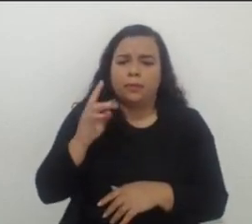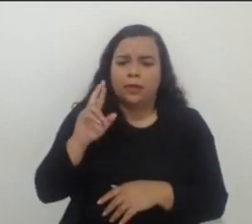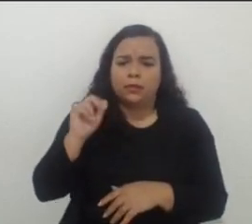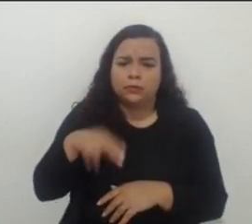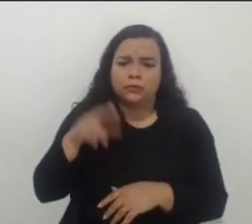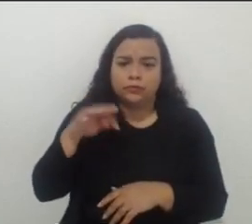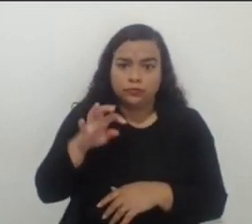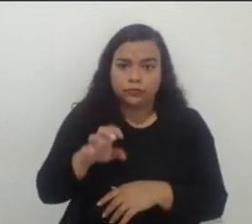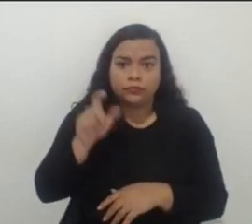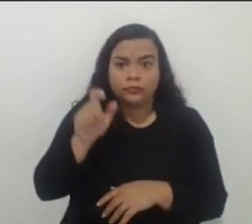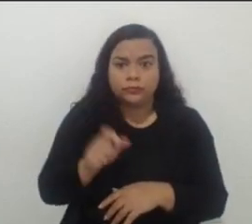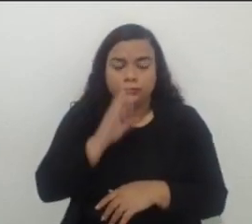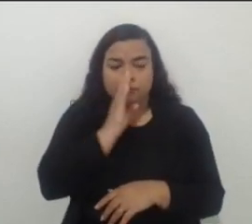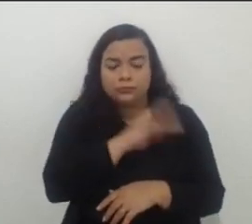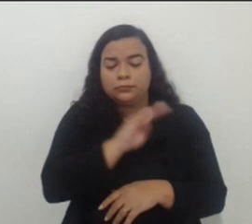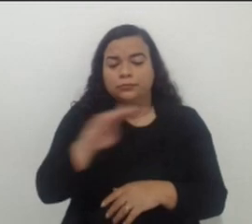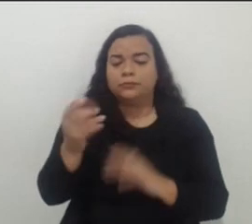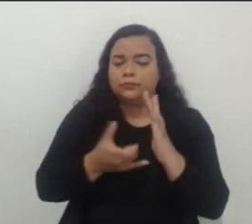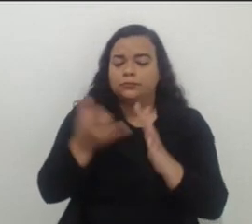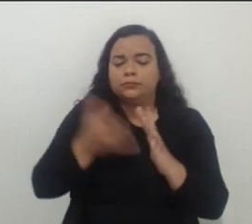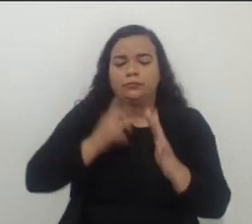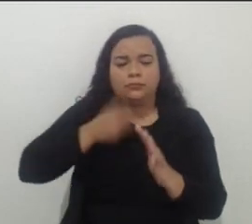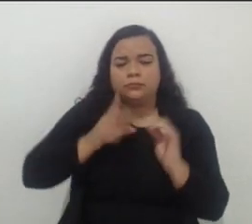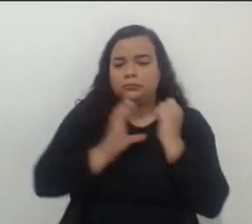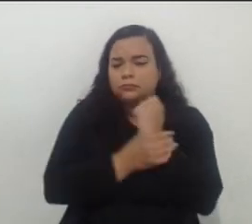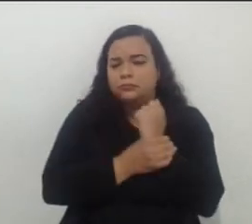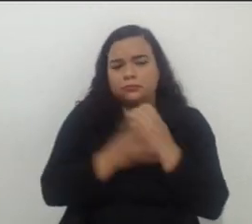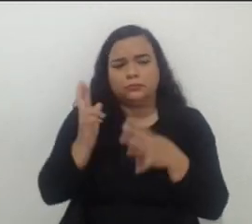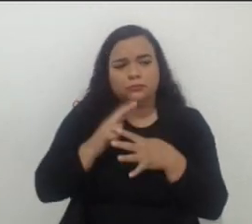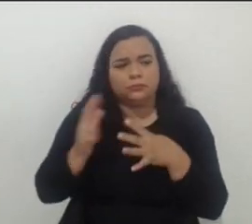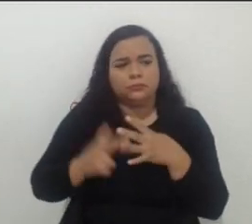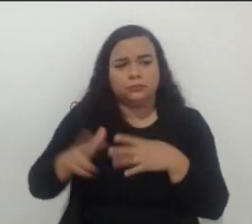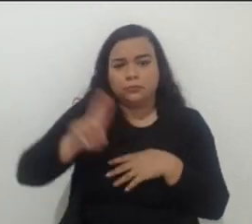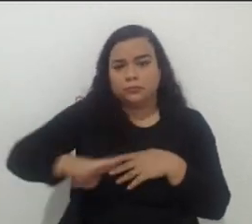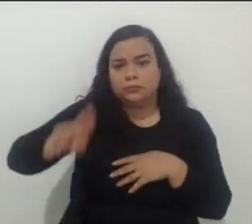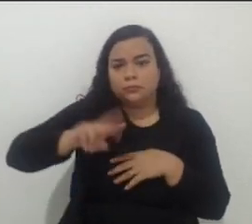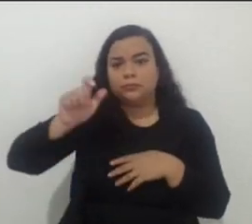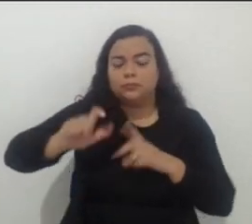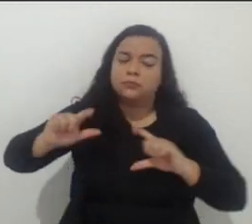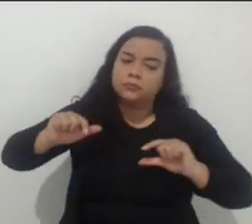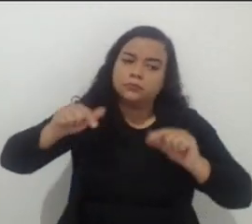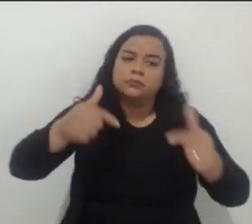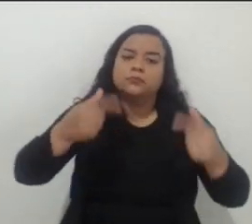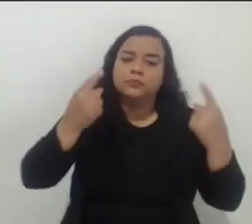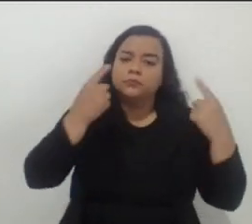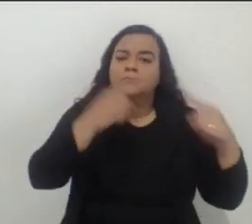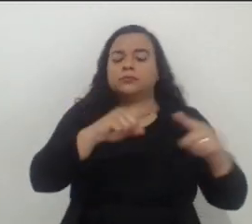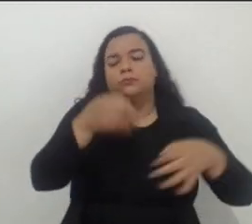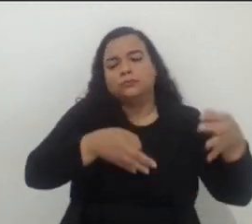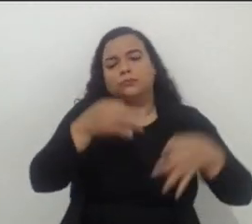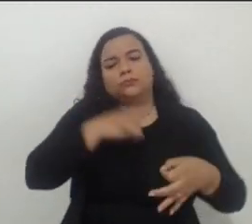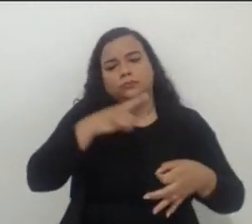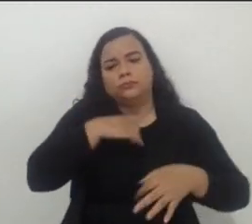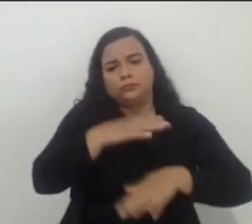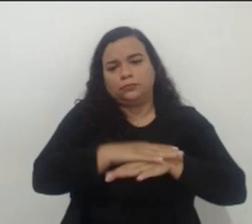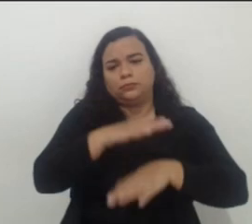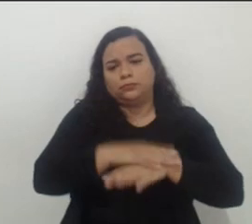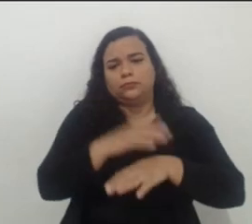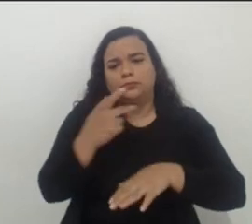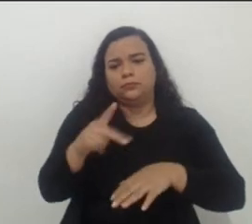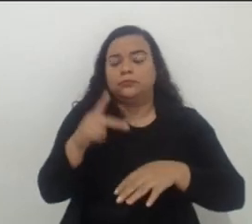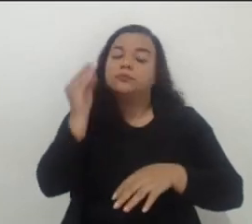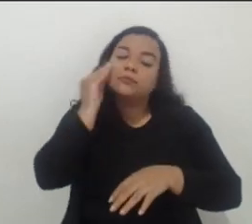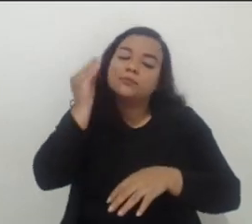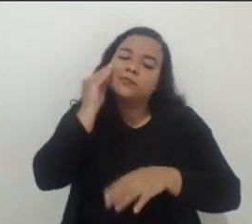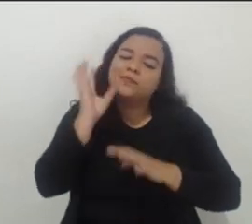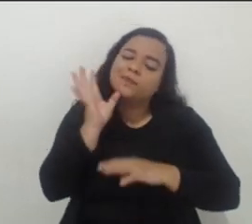Segurança, utilizando como recurso fosse, ela pratique atos atentatórios à justiça, tentando com isso retardar o desfecho